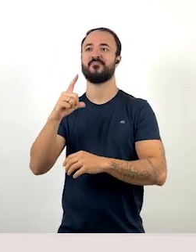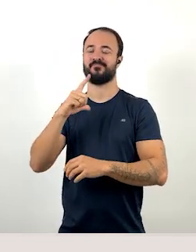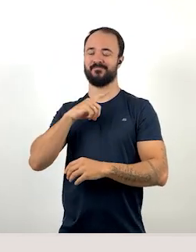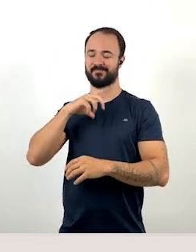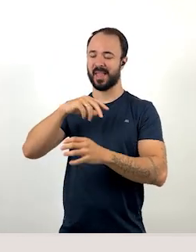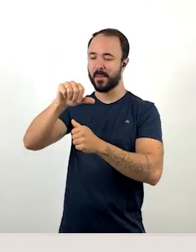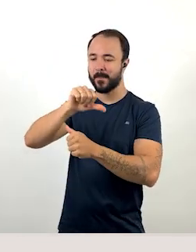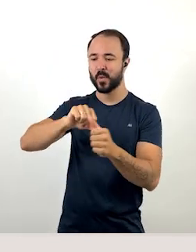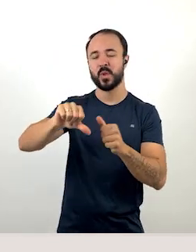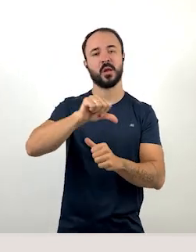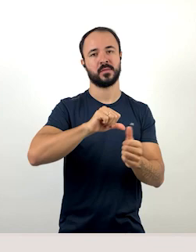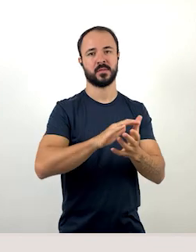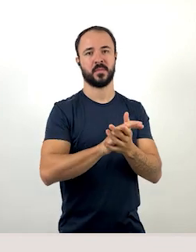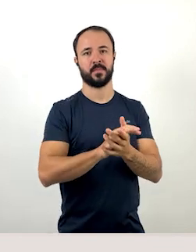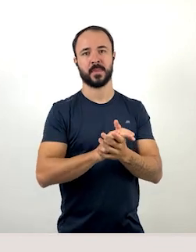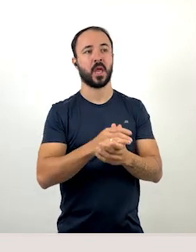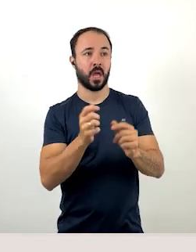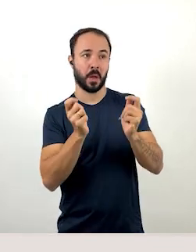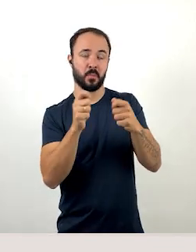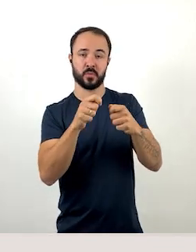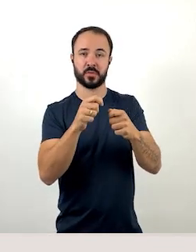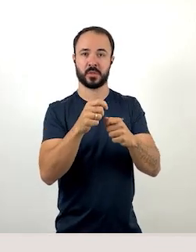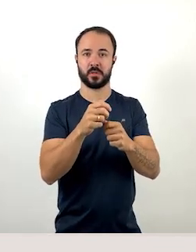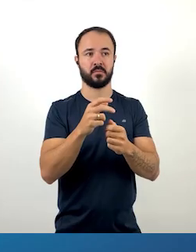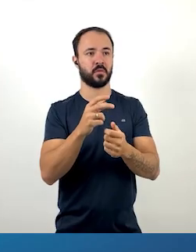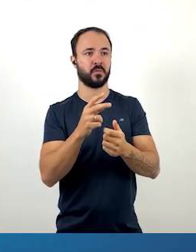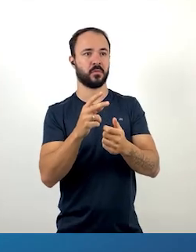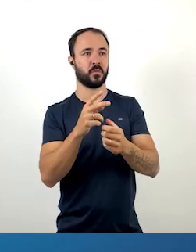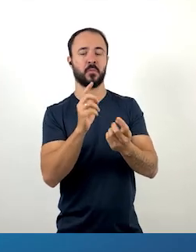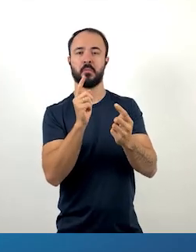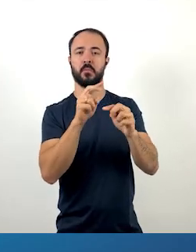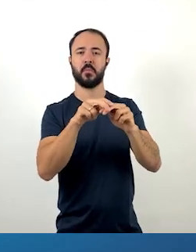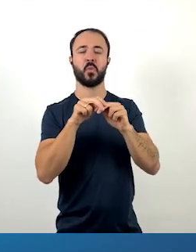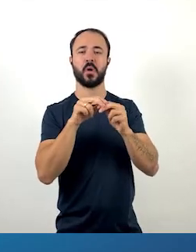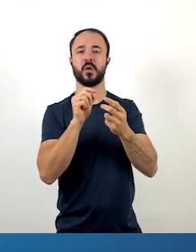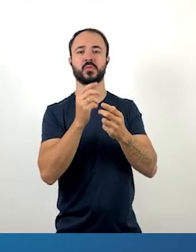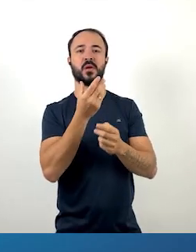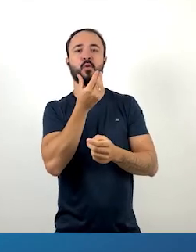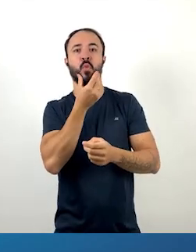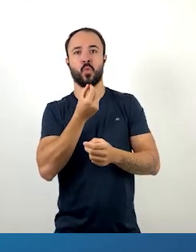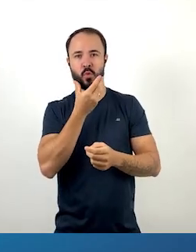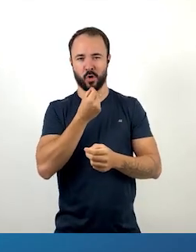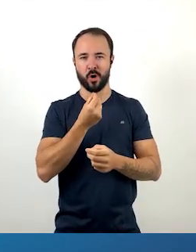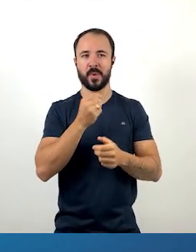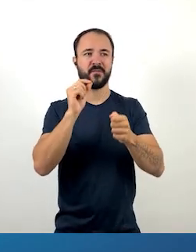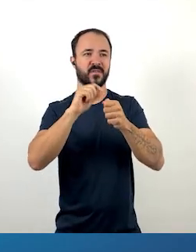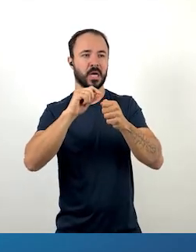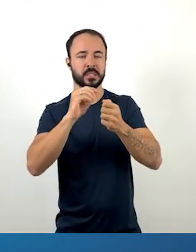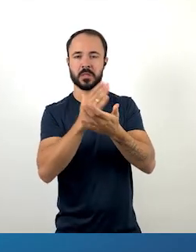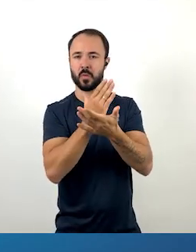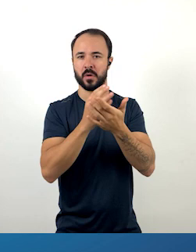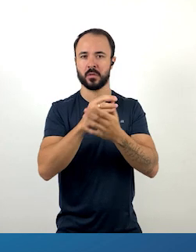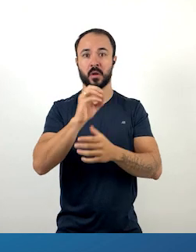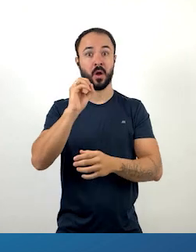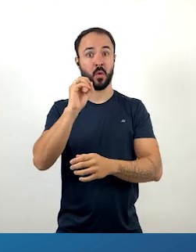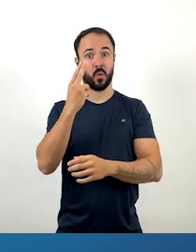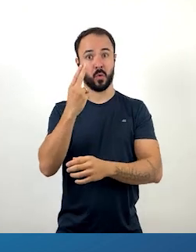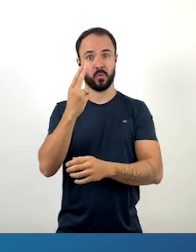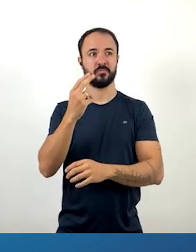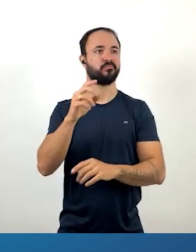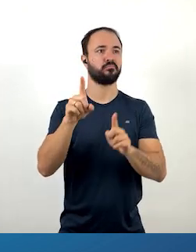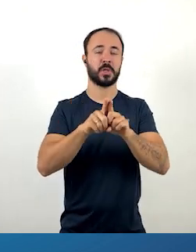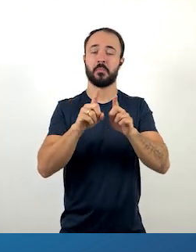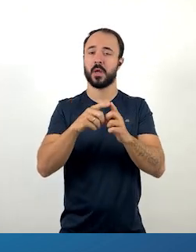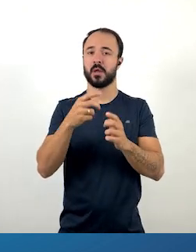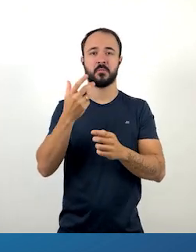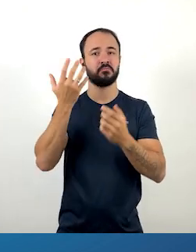que são feitas de forma ocasionada pela ação antrópica do homem, ou também de forma natural, alguns desequilíbrios que acontecem de